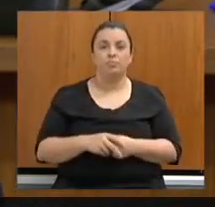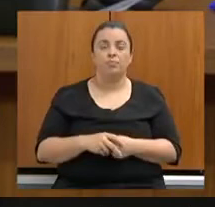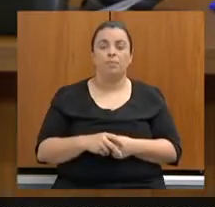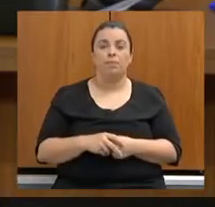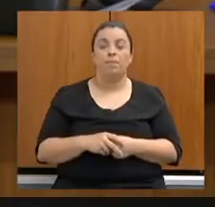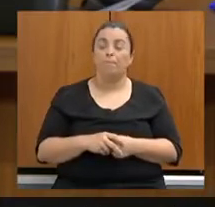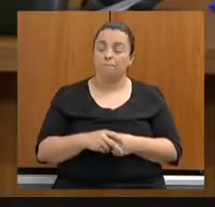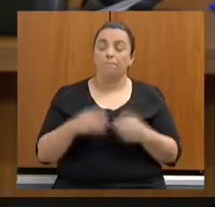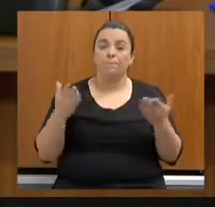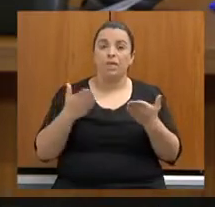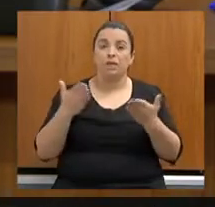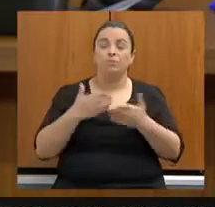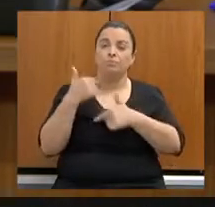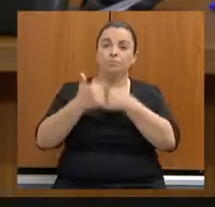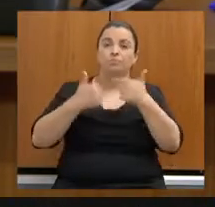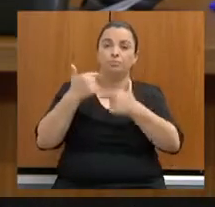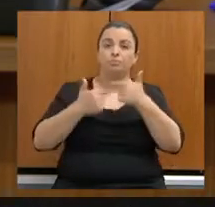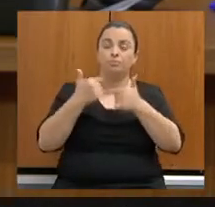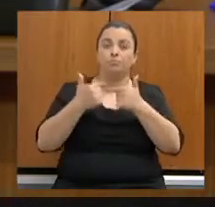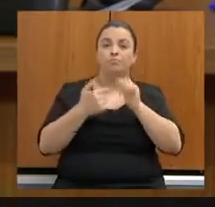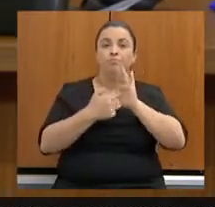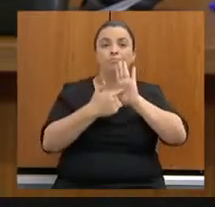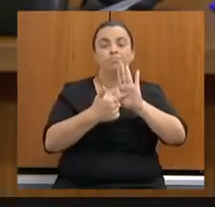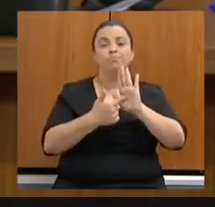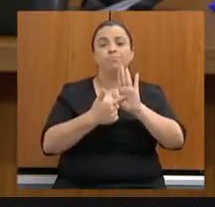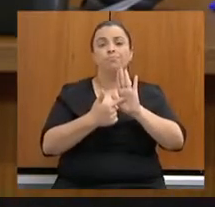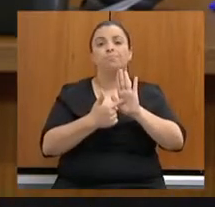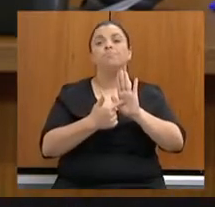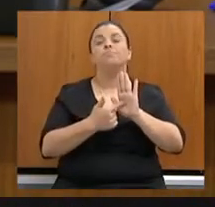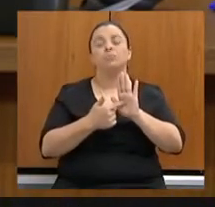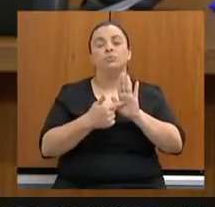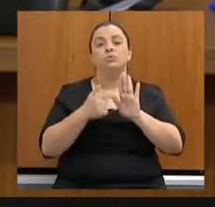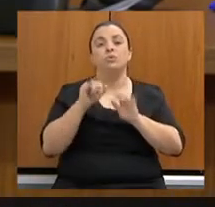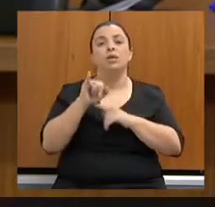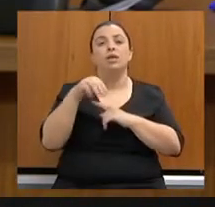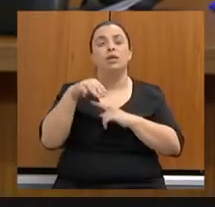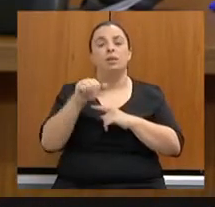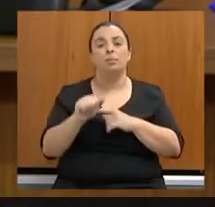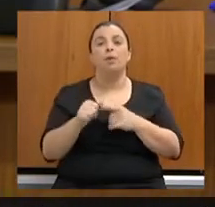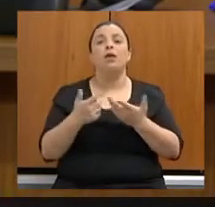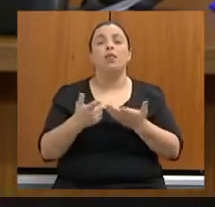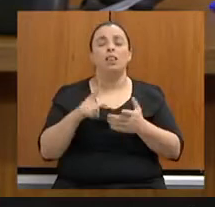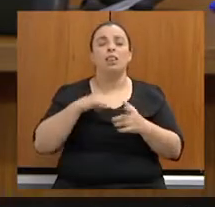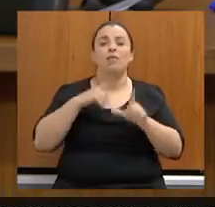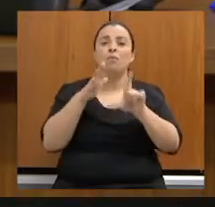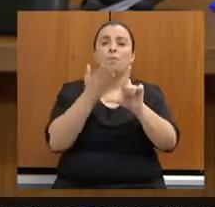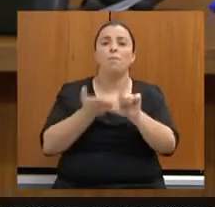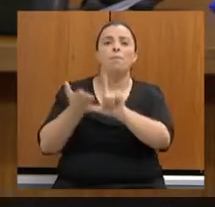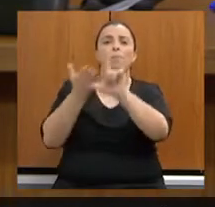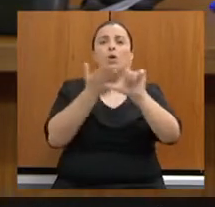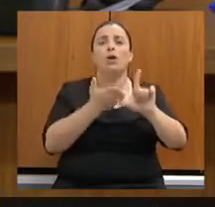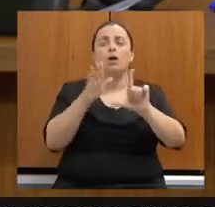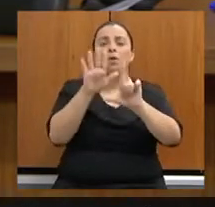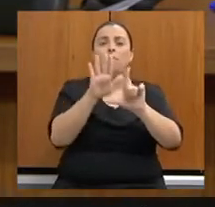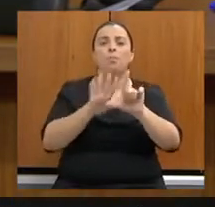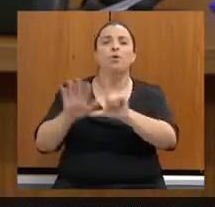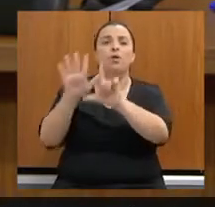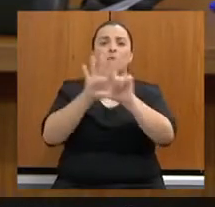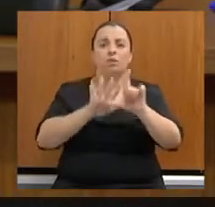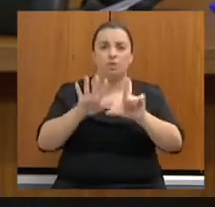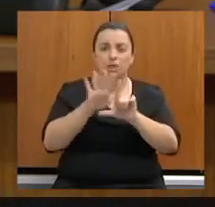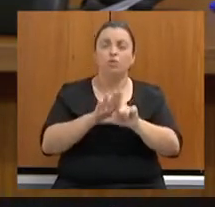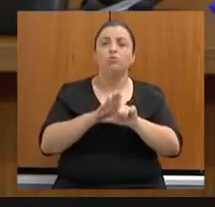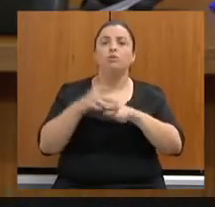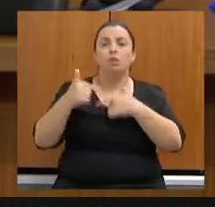e agora ações de destaque do IMA tá o portal de serviço produtor com a pandemia foi muito mais acessados